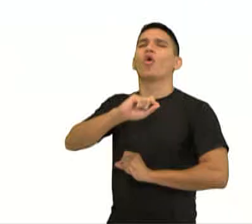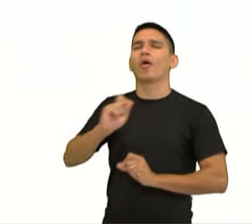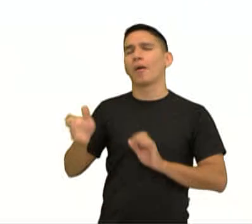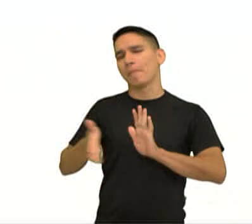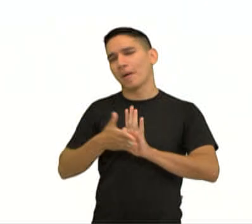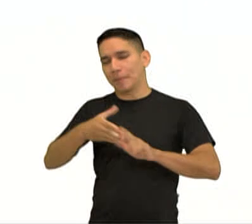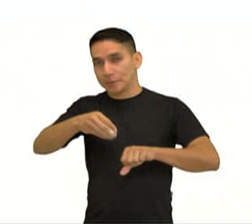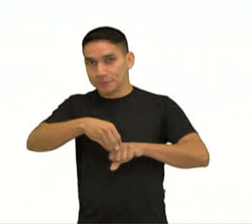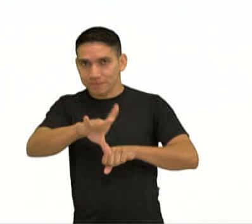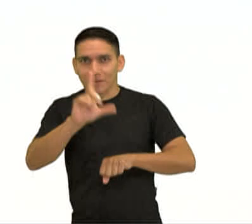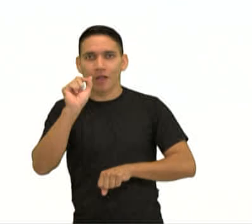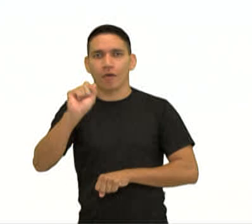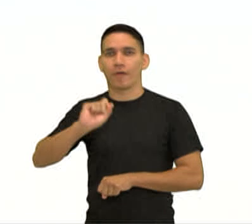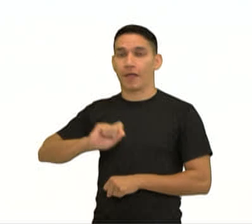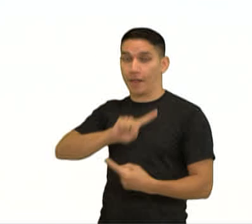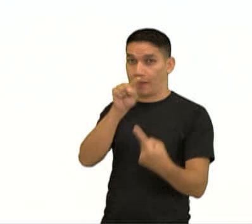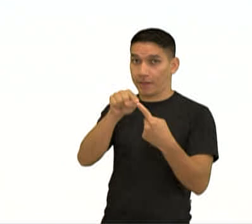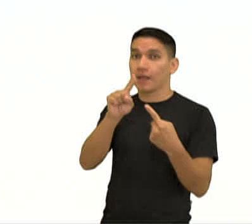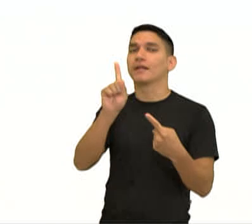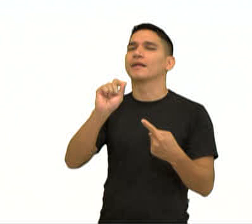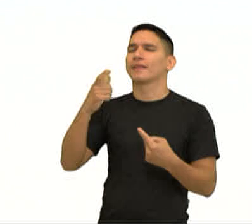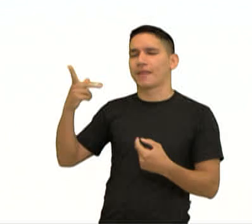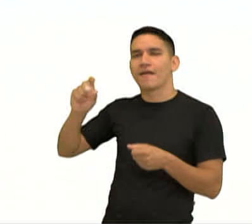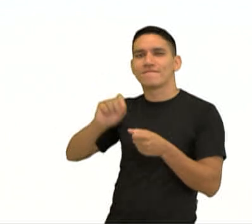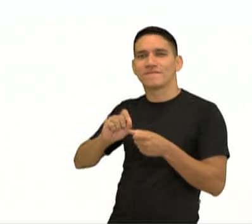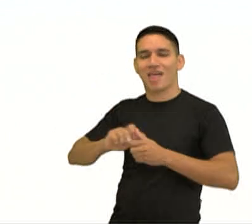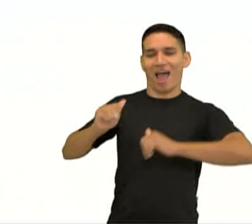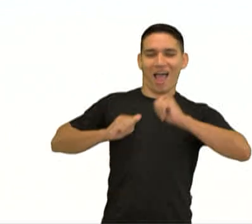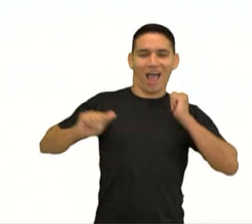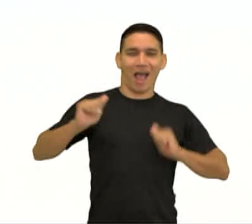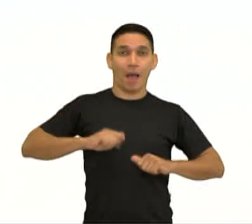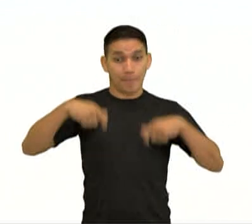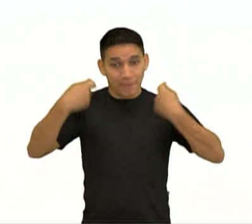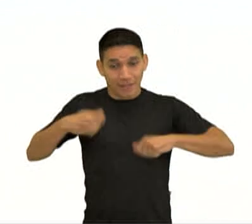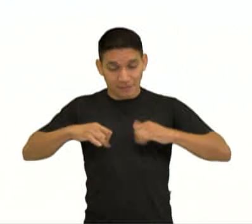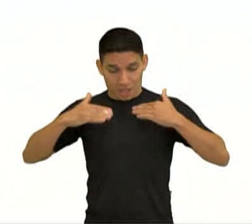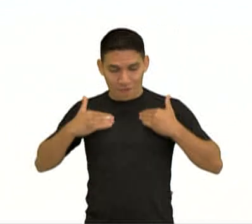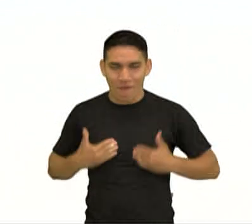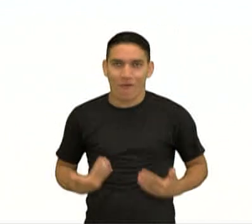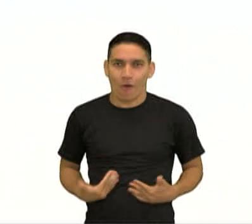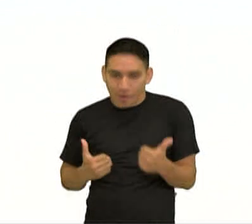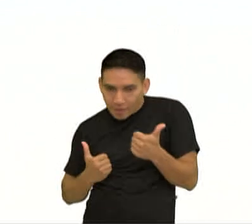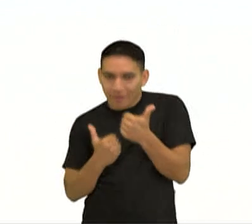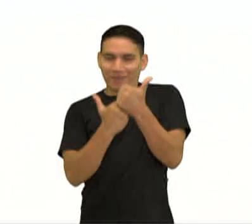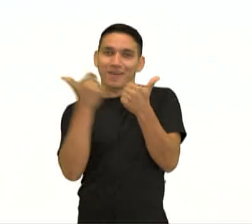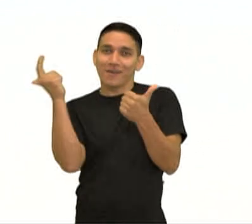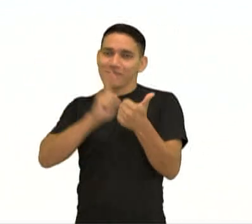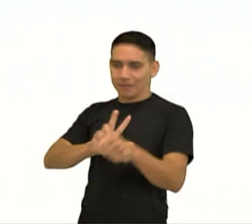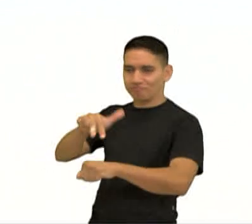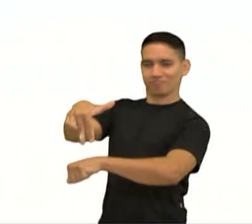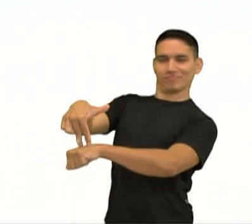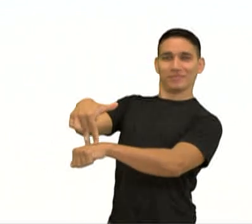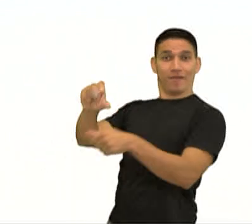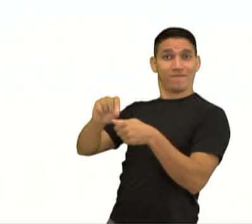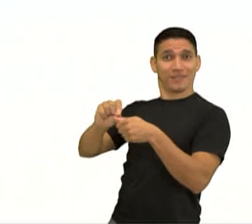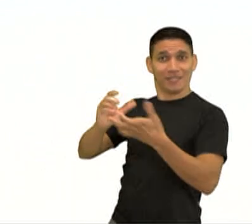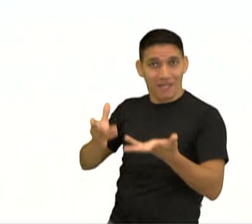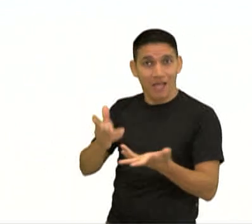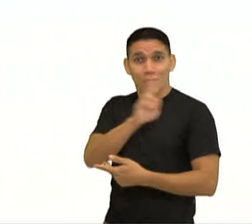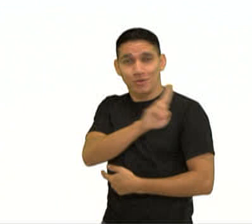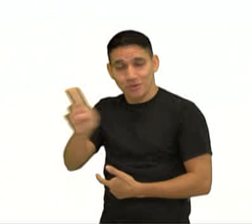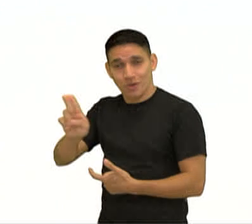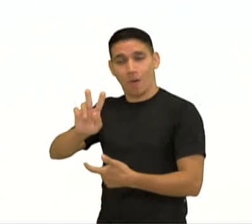resposta, Oiticica desenvolveu uma obra de arte que dependia do corpo humano como suporte para que ela entrasse em ação. Esta obra